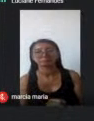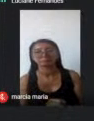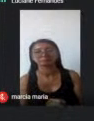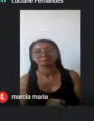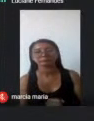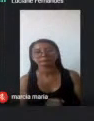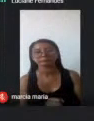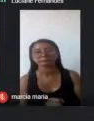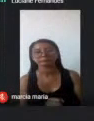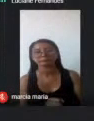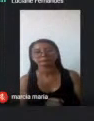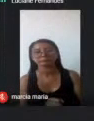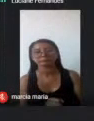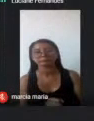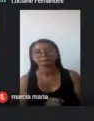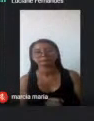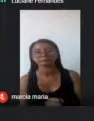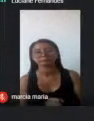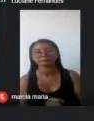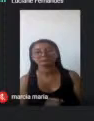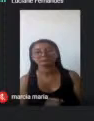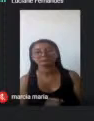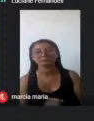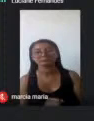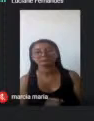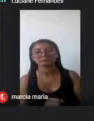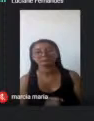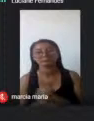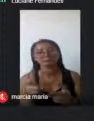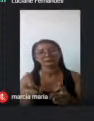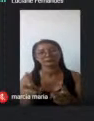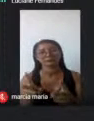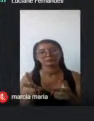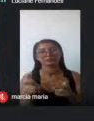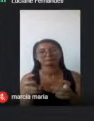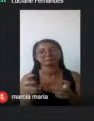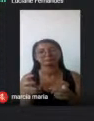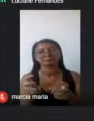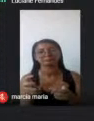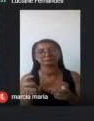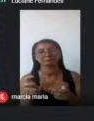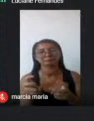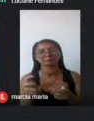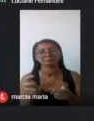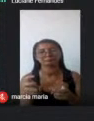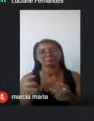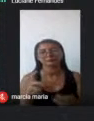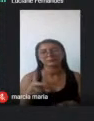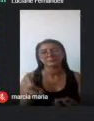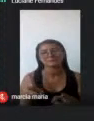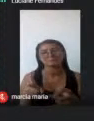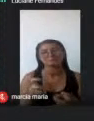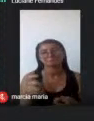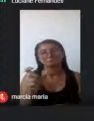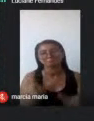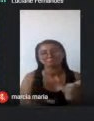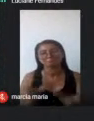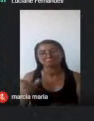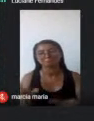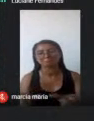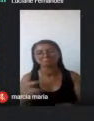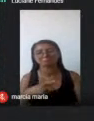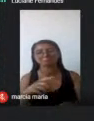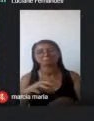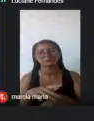que Esdras falou, quando a gente visualiza os casos, trazendo mais para o desenho, como